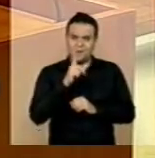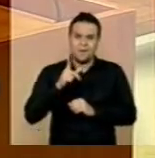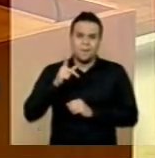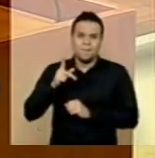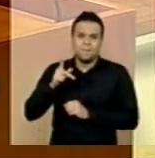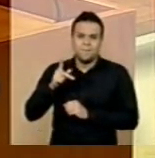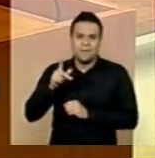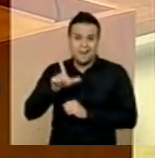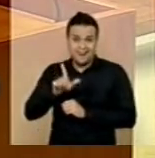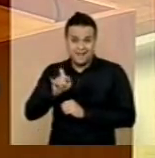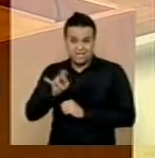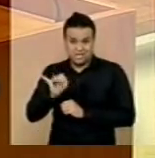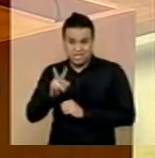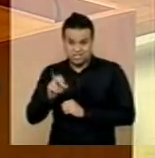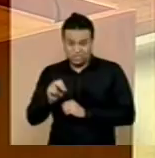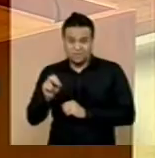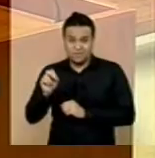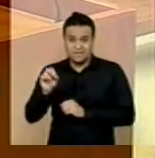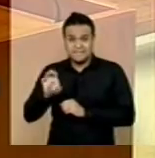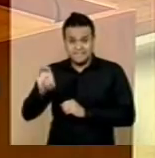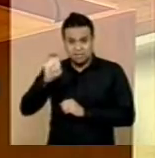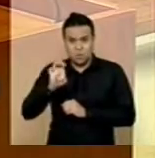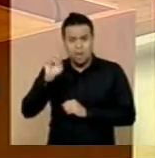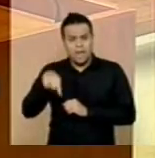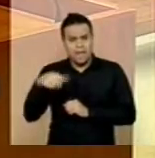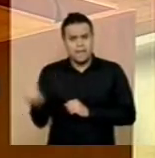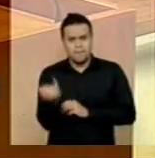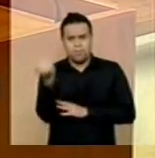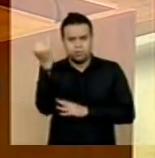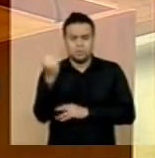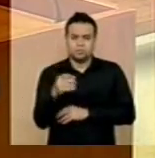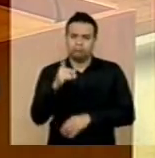é necessária a intervenção do judiciário.